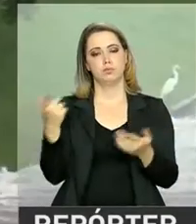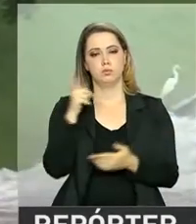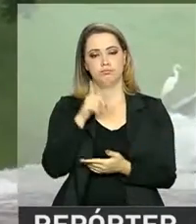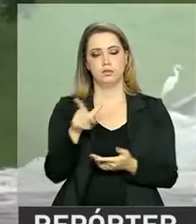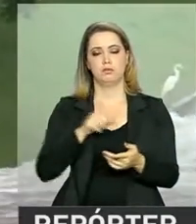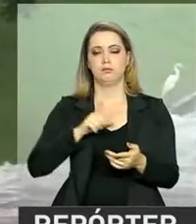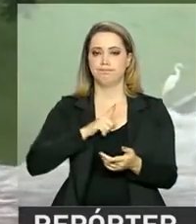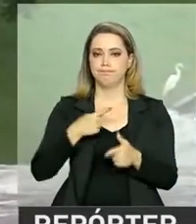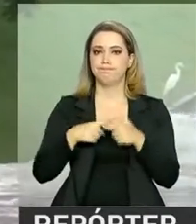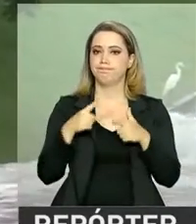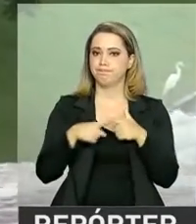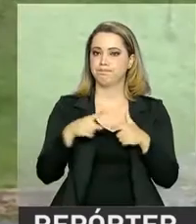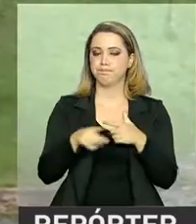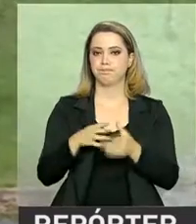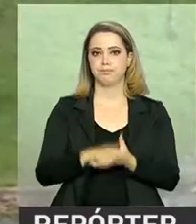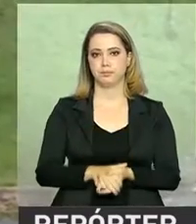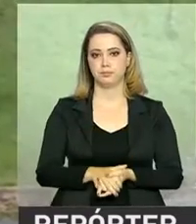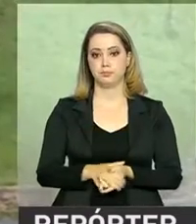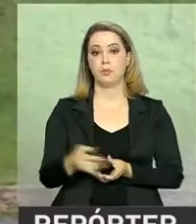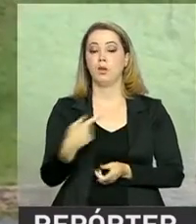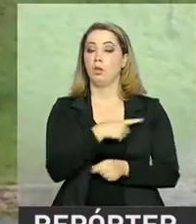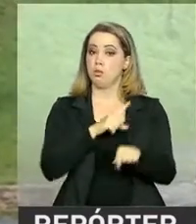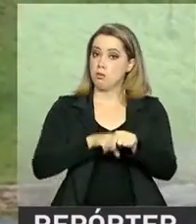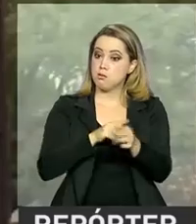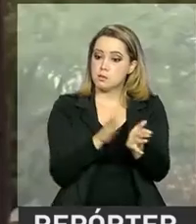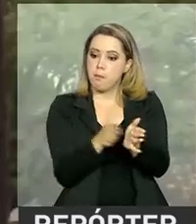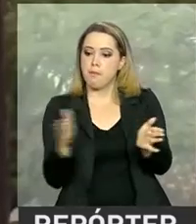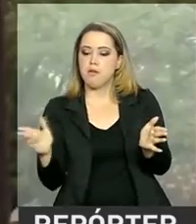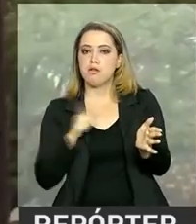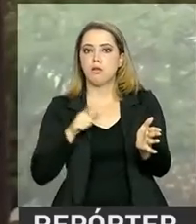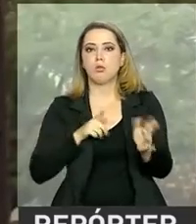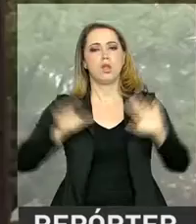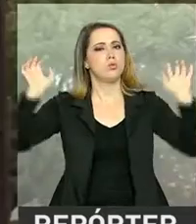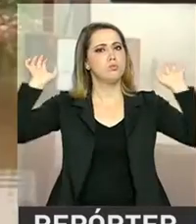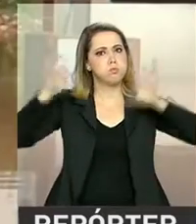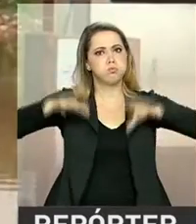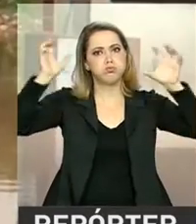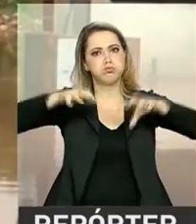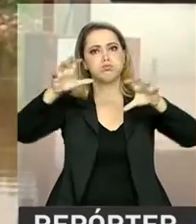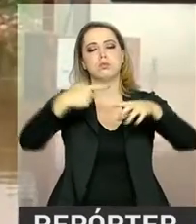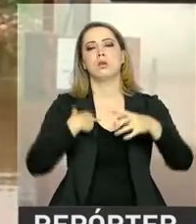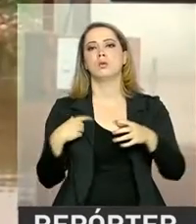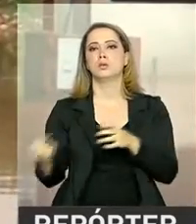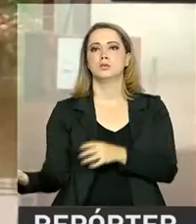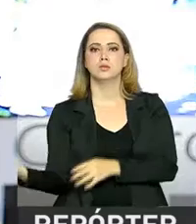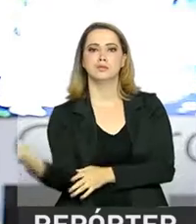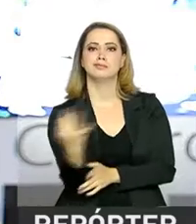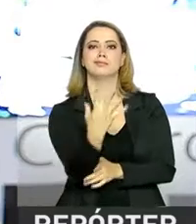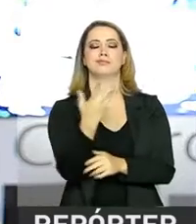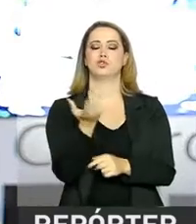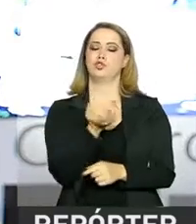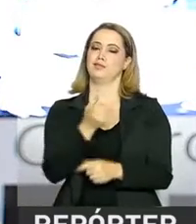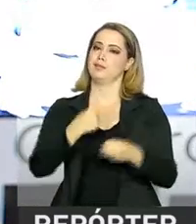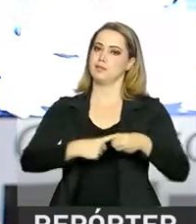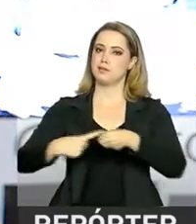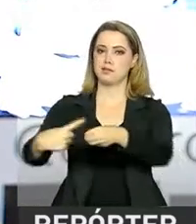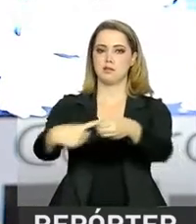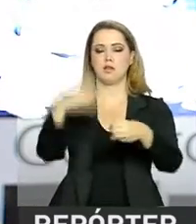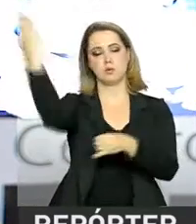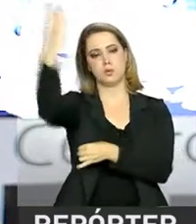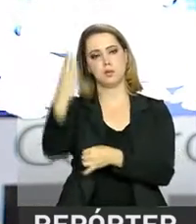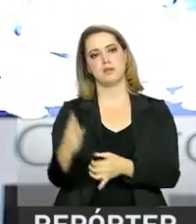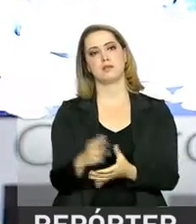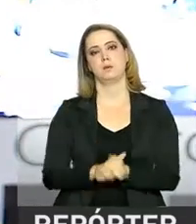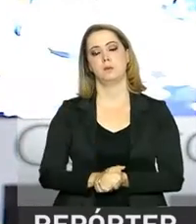o governo redobre os esforços nesse período do ano em que as chuvas aumentam em boa parte do brasil a gente trabalha previamente